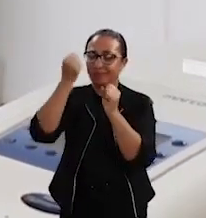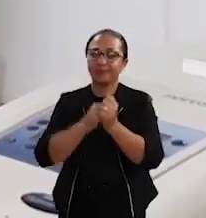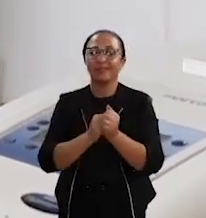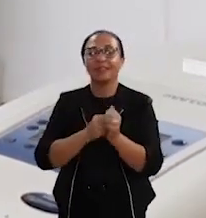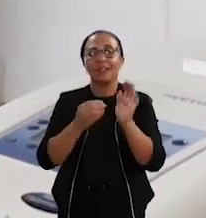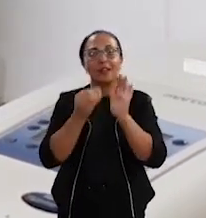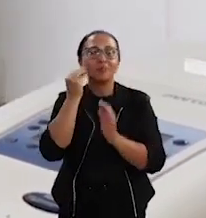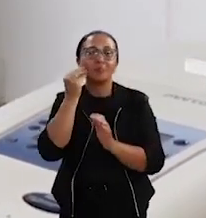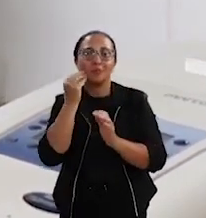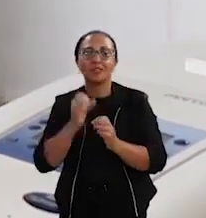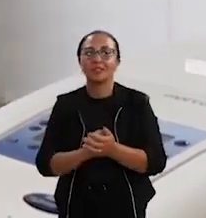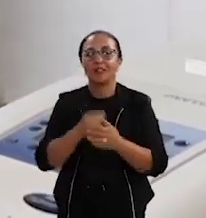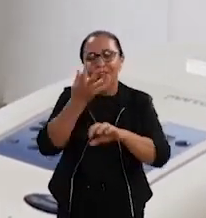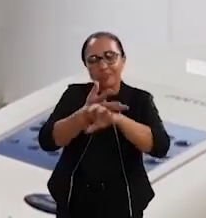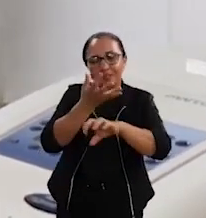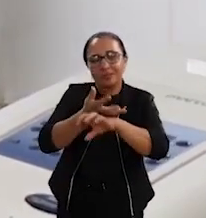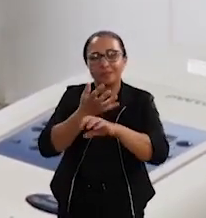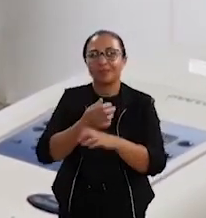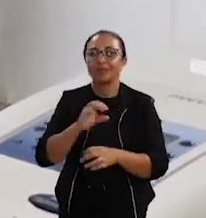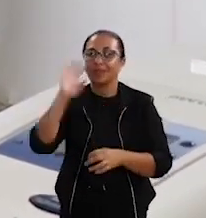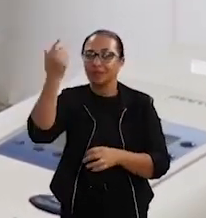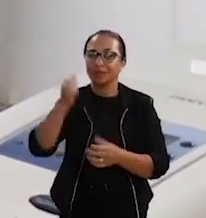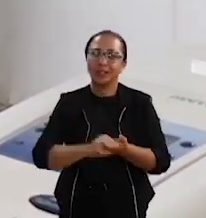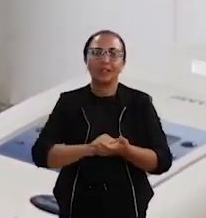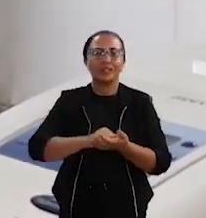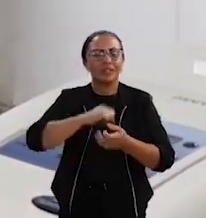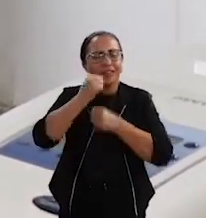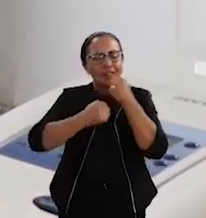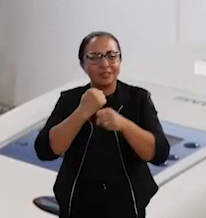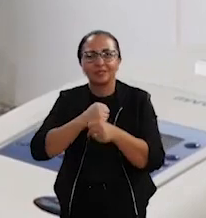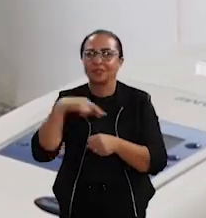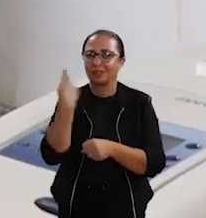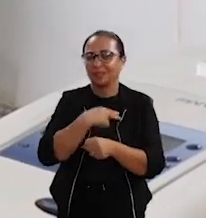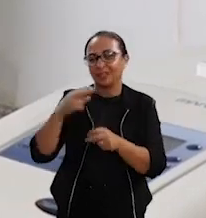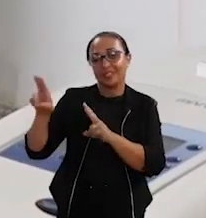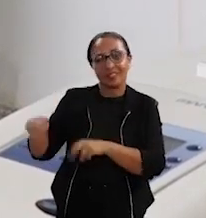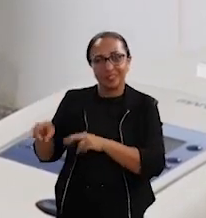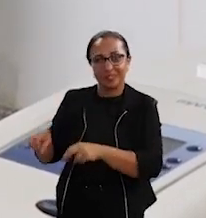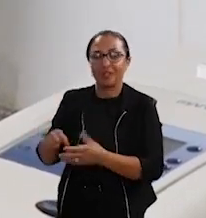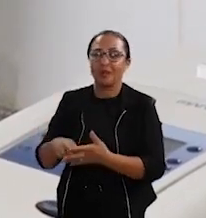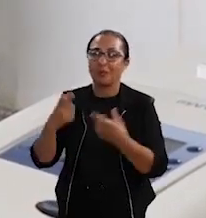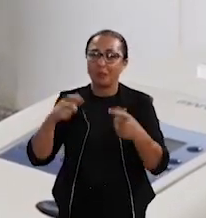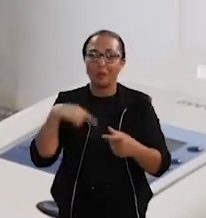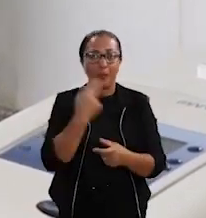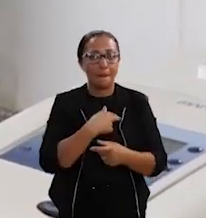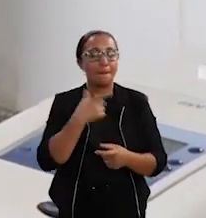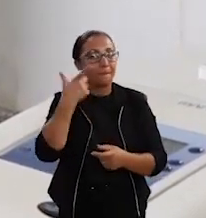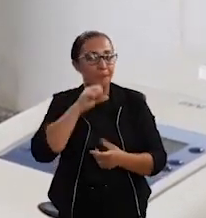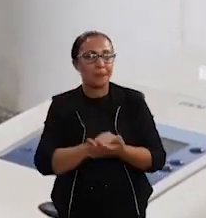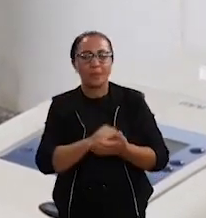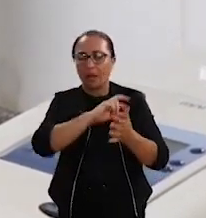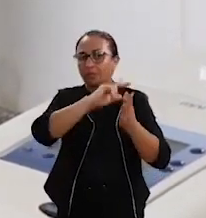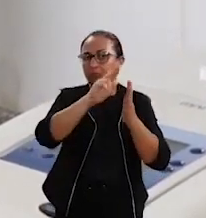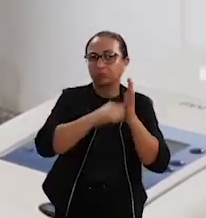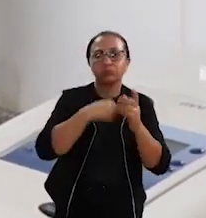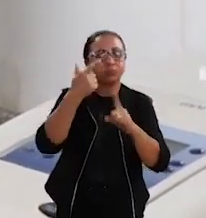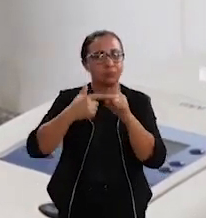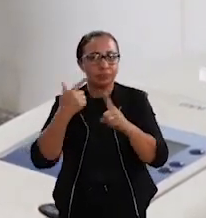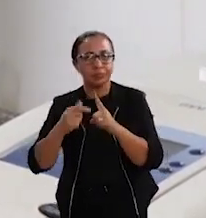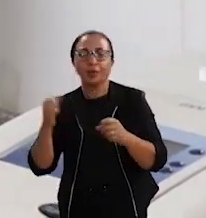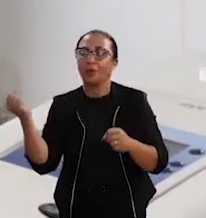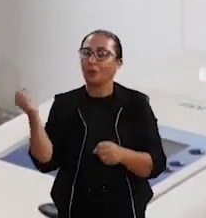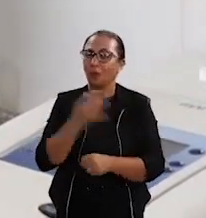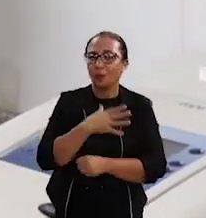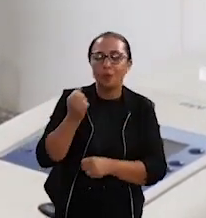na mostra multidisciplinar. É um evento que ocorre anualmente no nosso campus, onde a partir deles a gente consegue vários